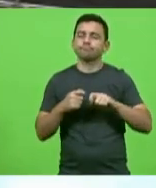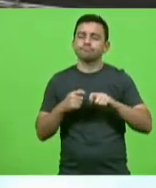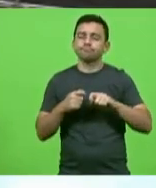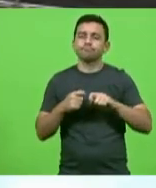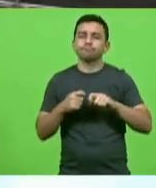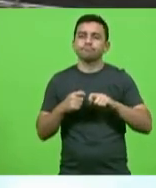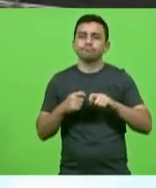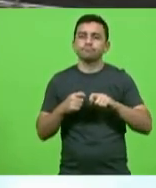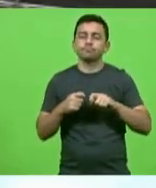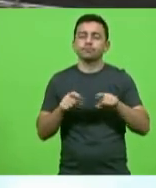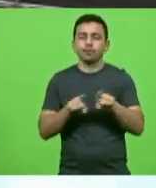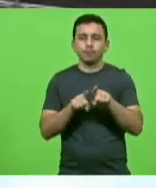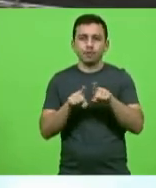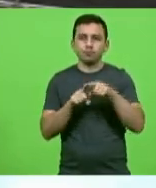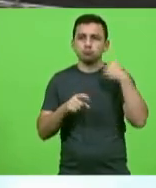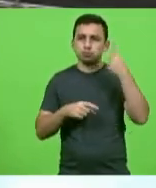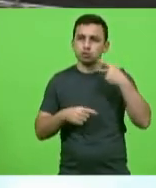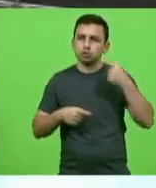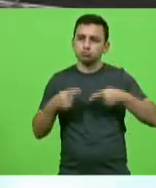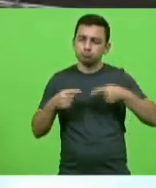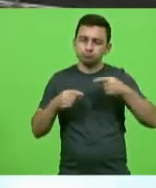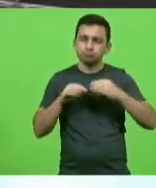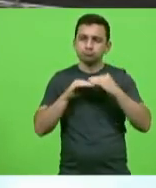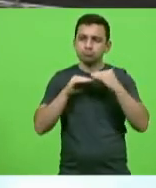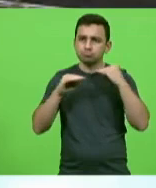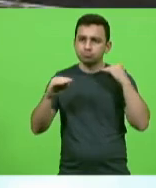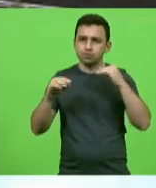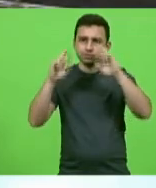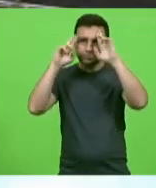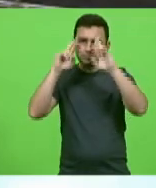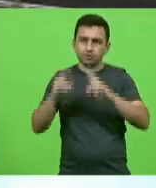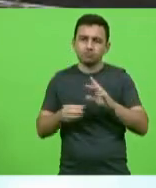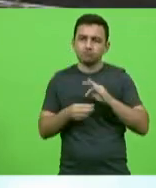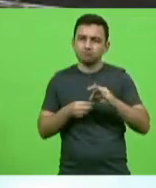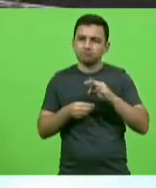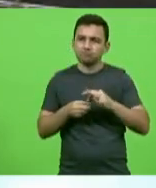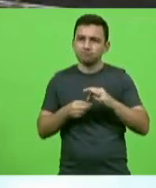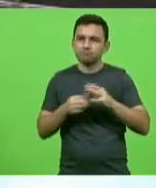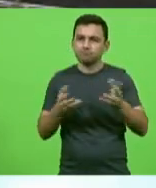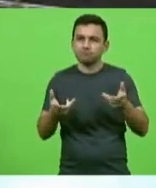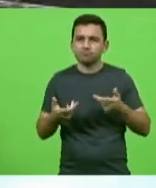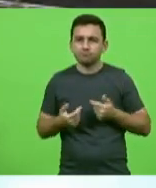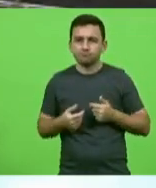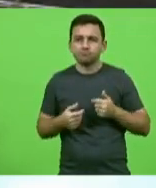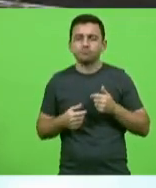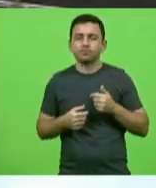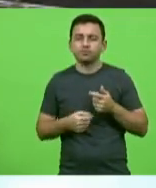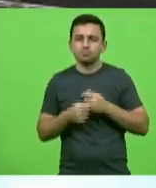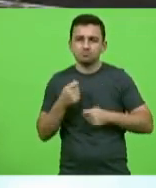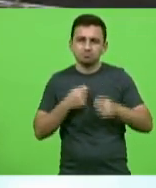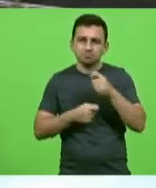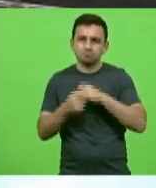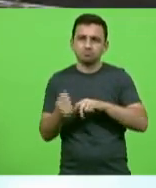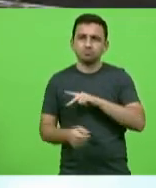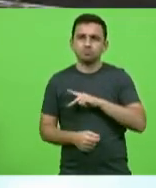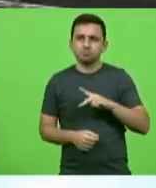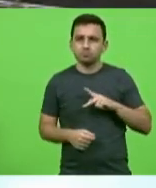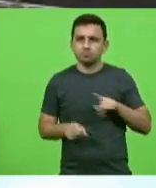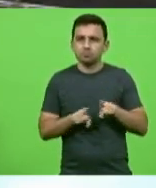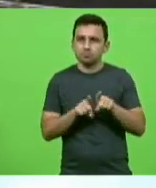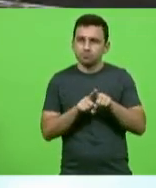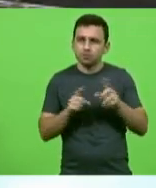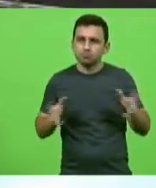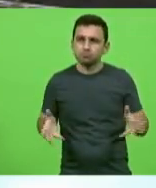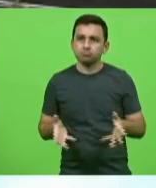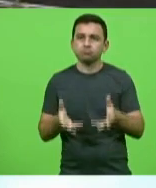estabilidade política do respeito às instituições da eficiência da administração pública da